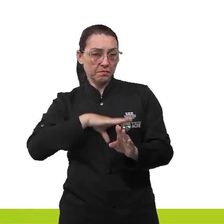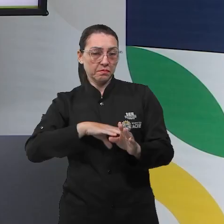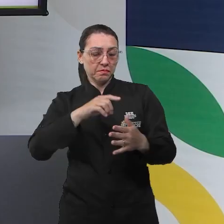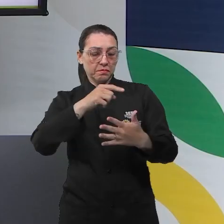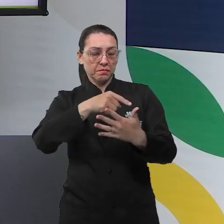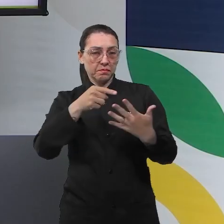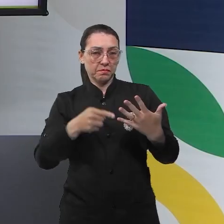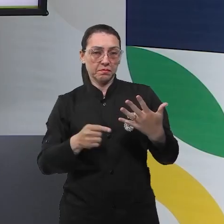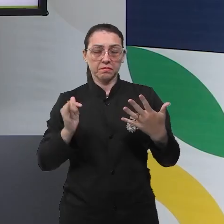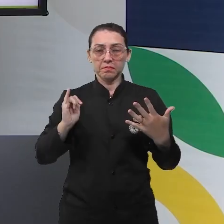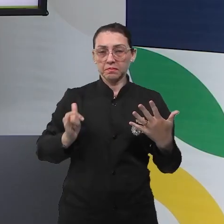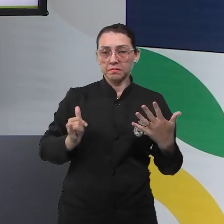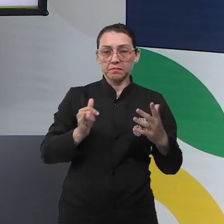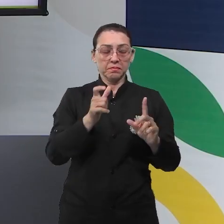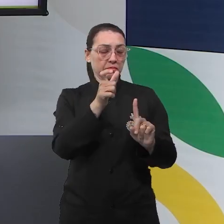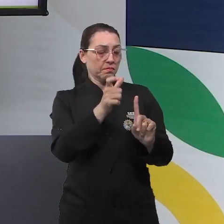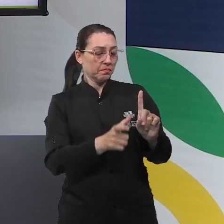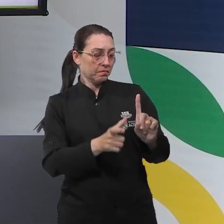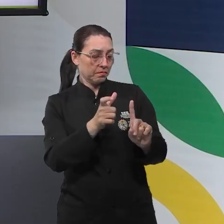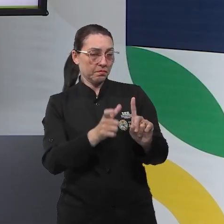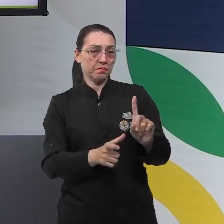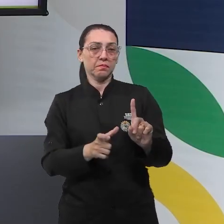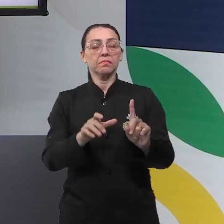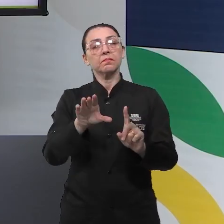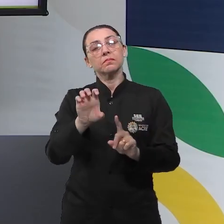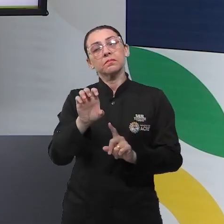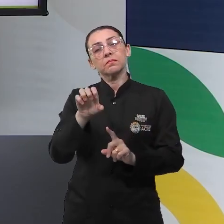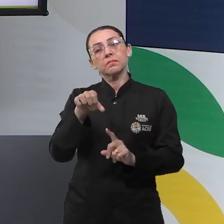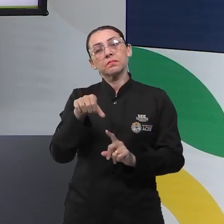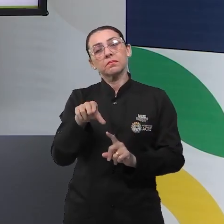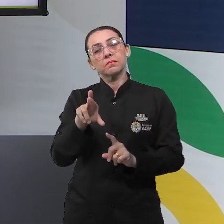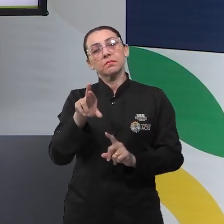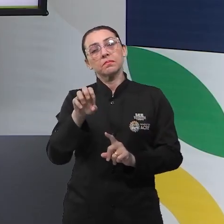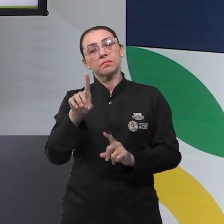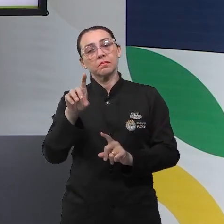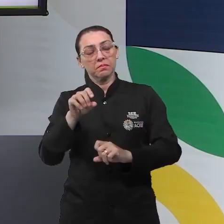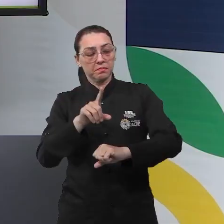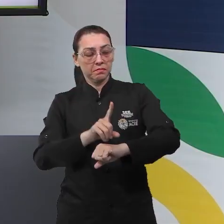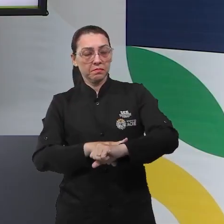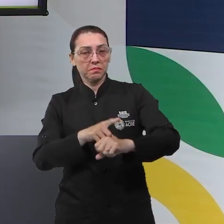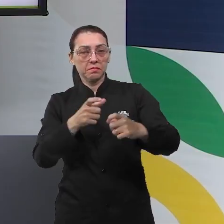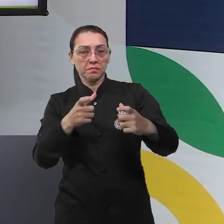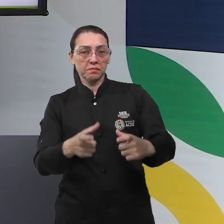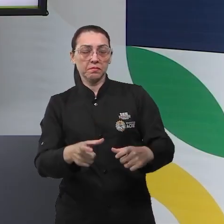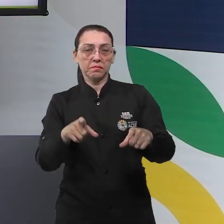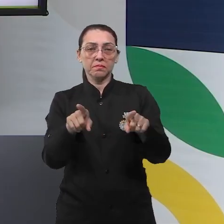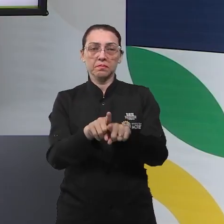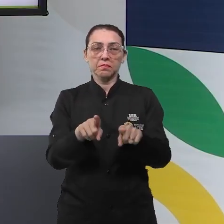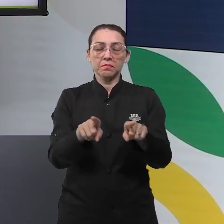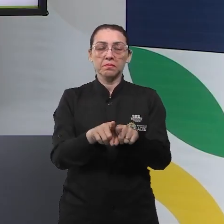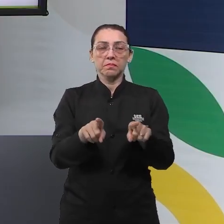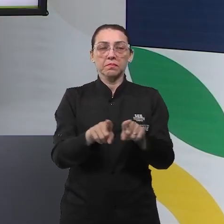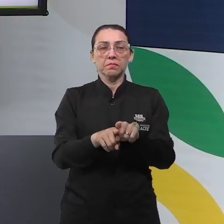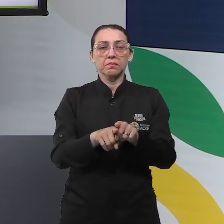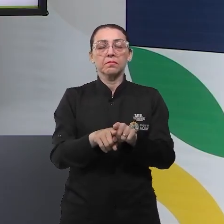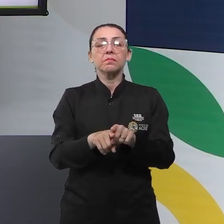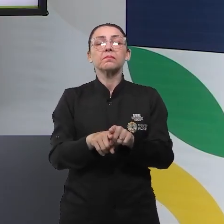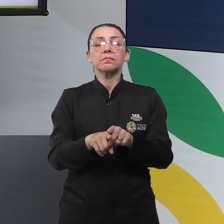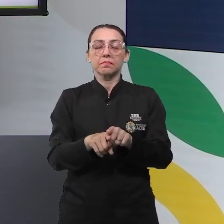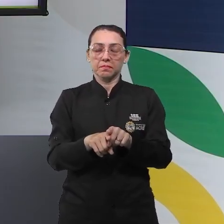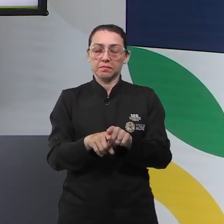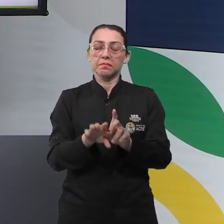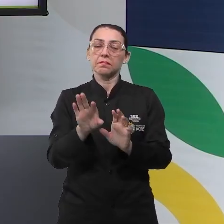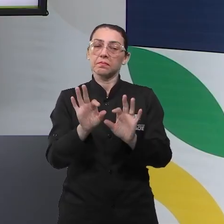elementos da narrativa, os personagens, o enredo, o tempo, o espaço. Então, é aquilo que se